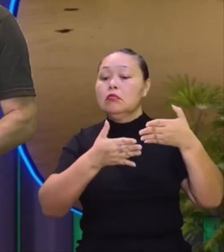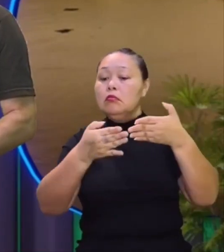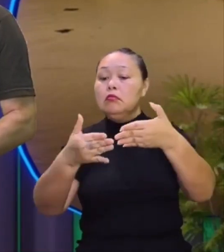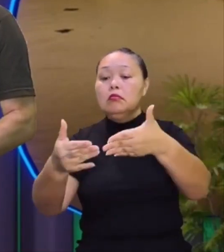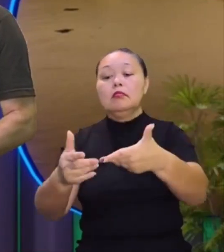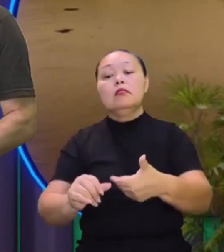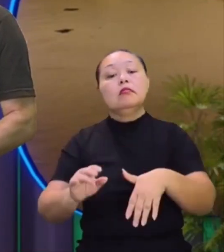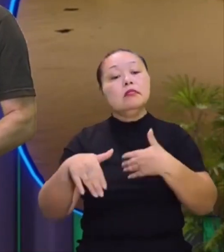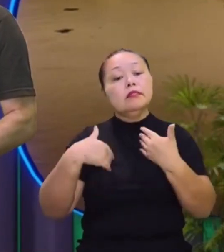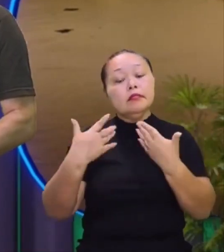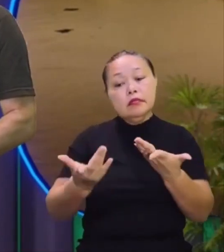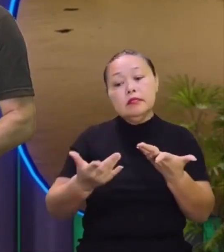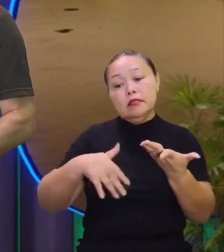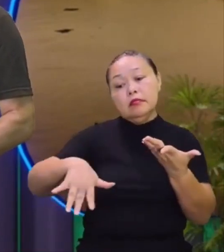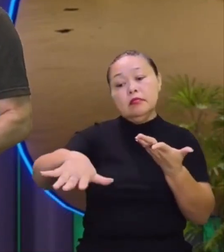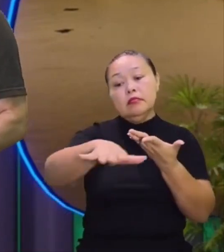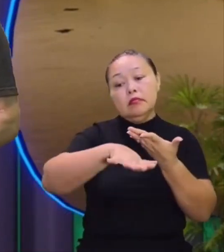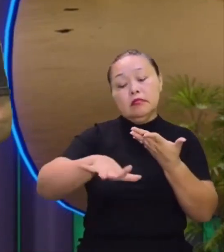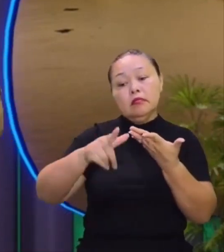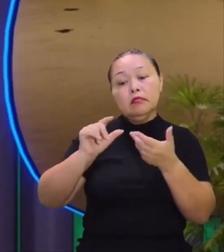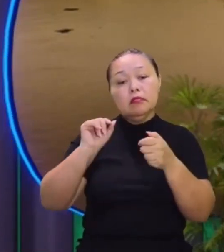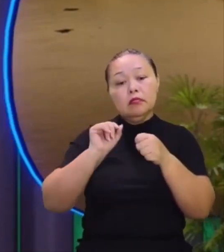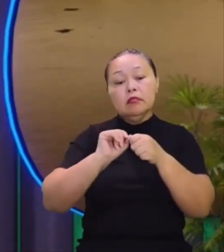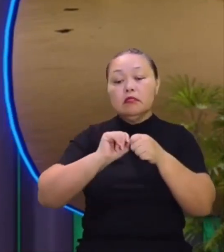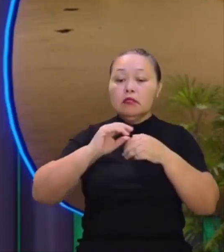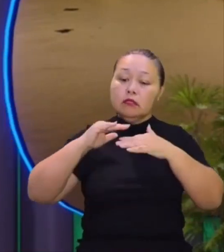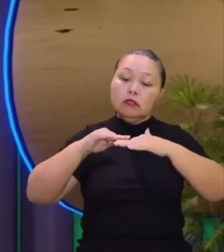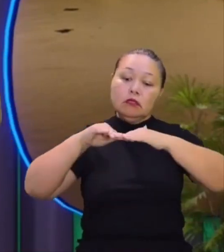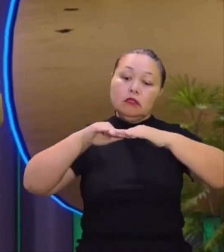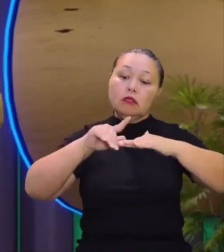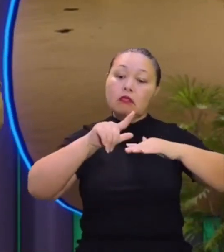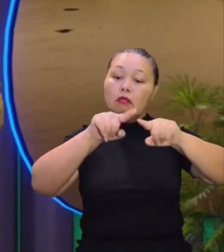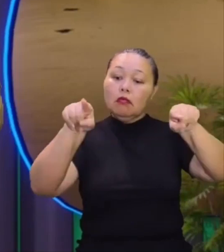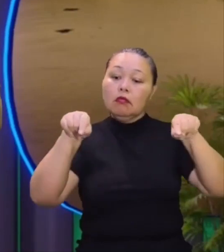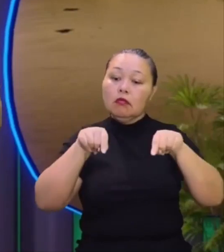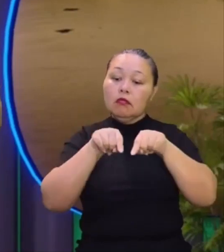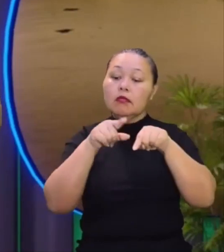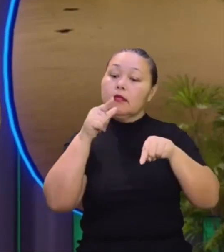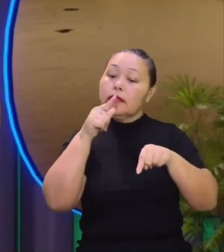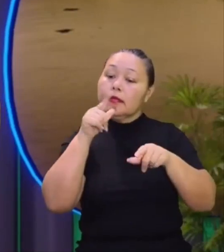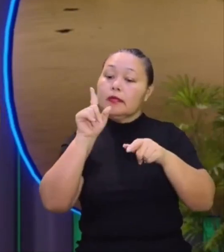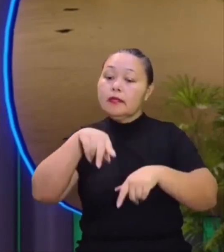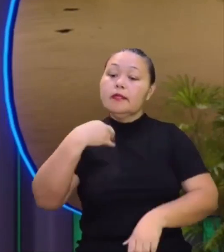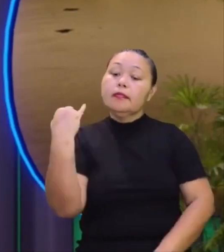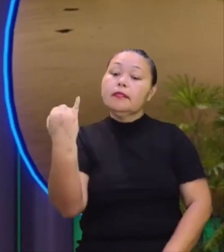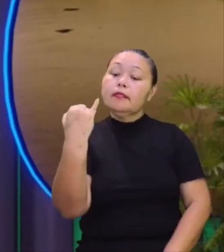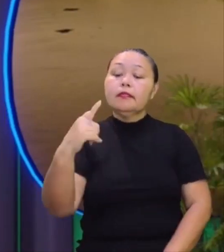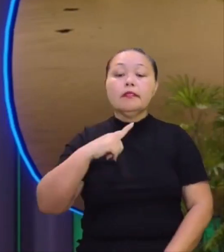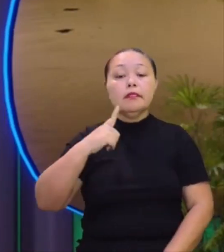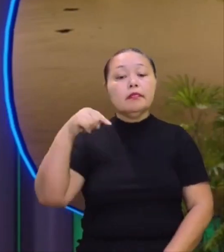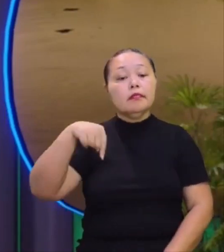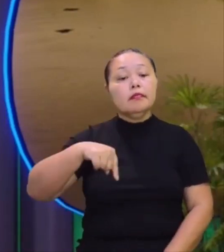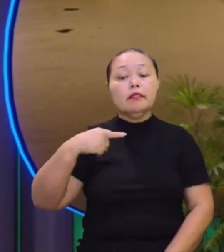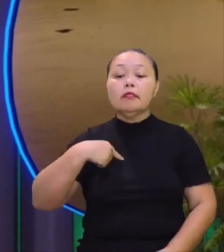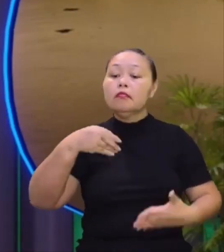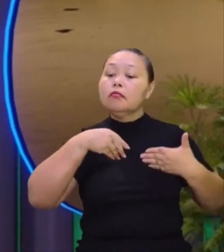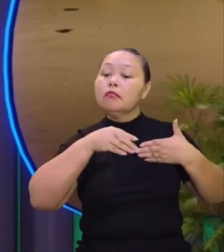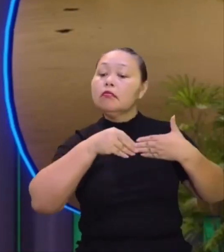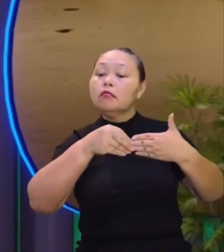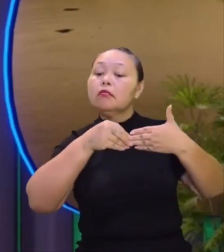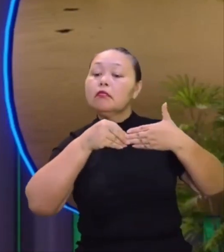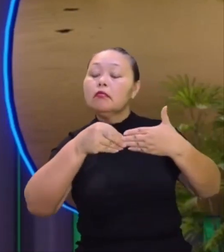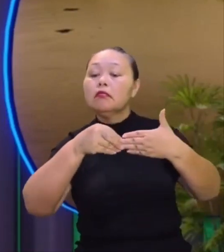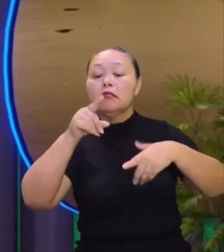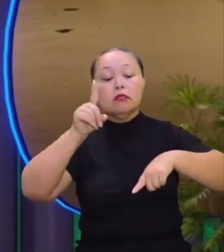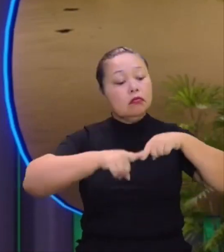transporte hidroviário, que é o transporte realizado em rios, lagos, que é muito importante também para